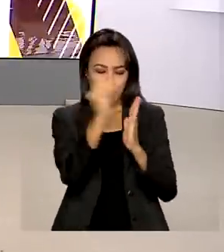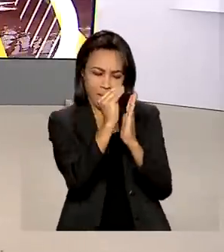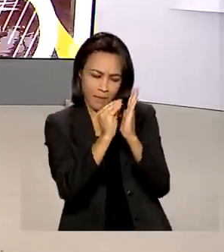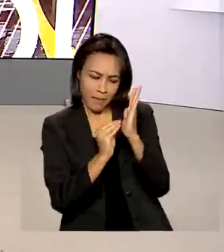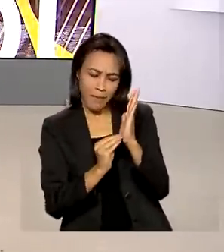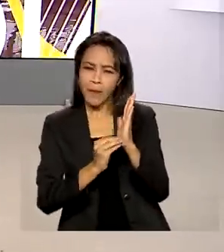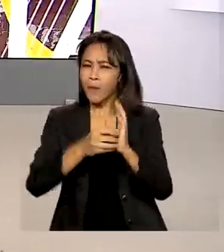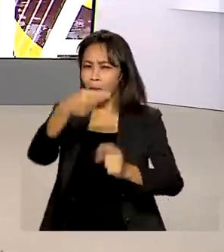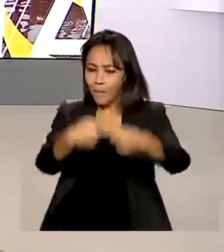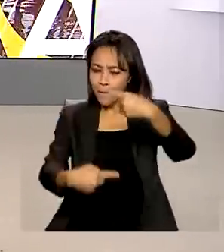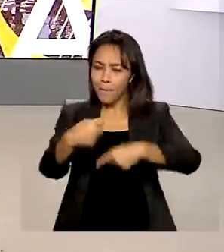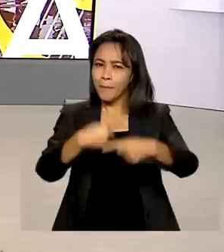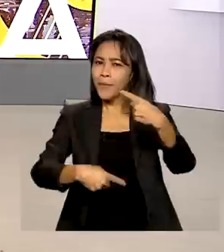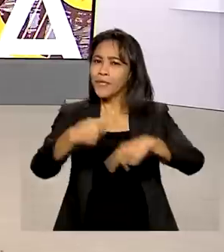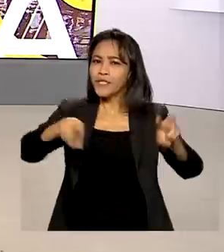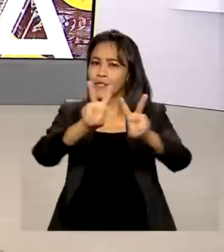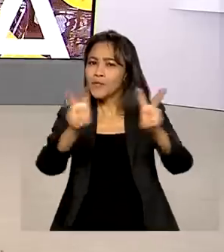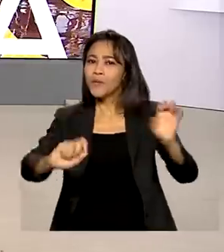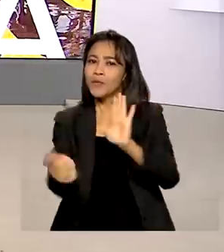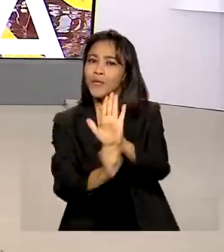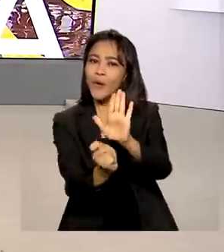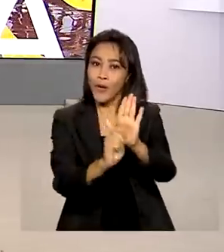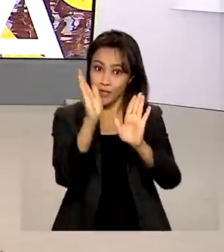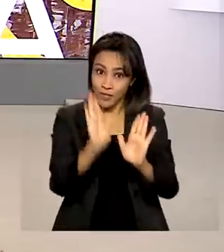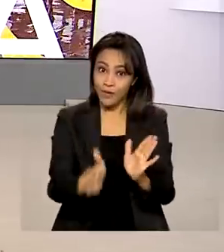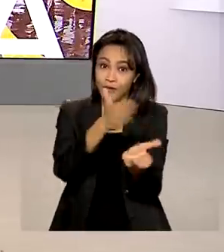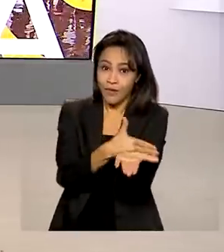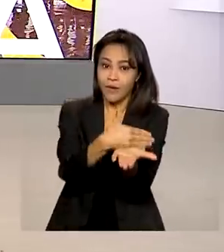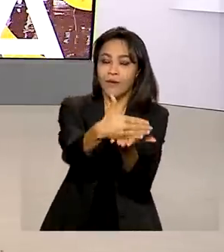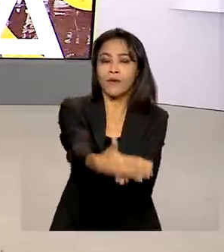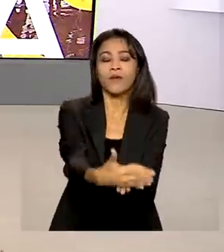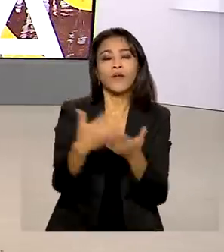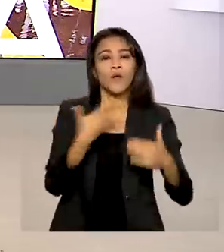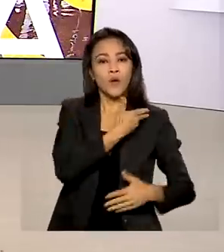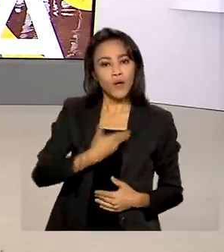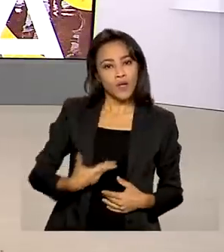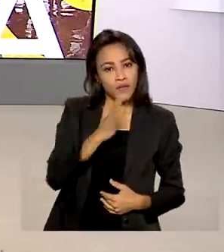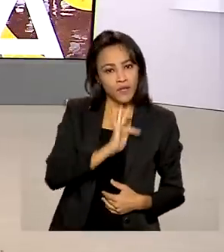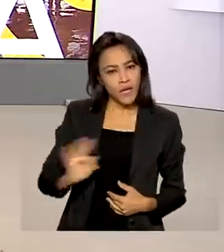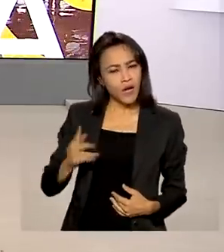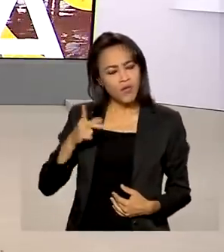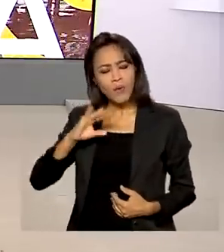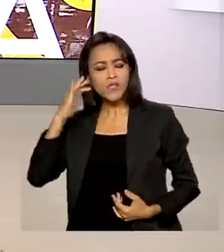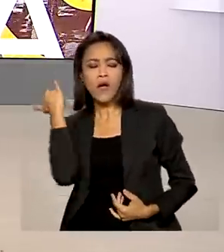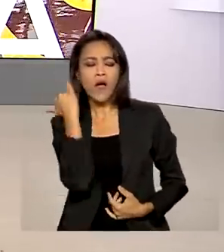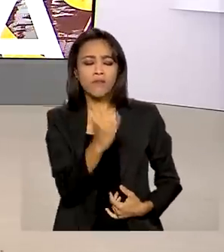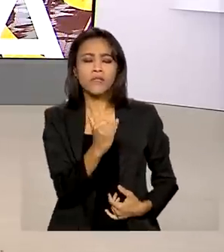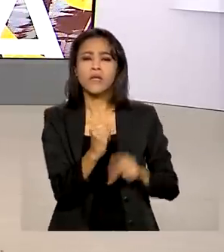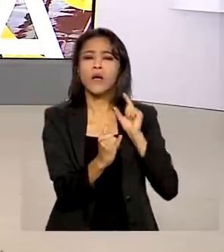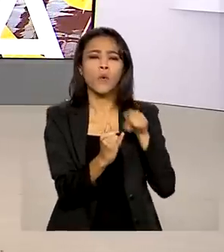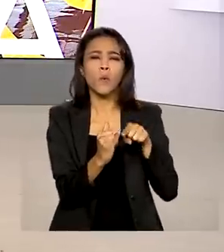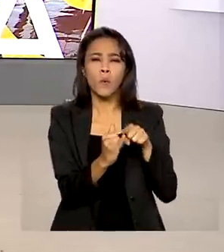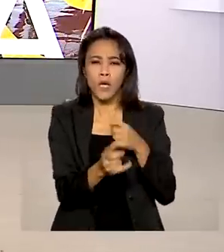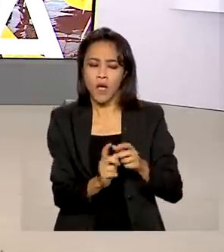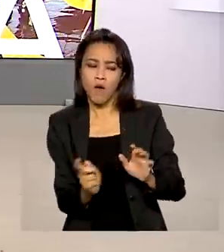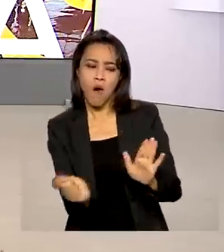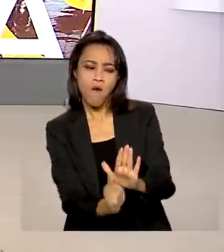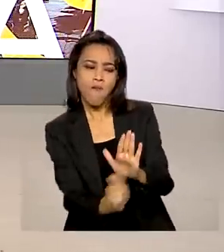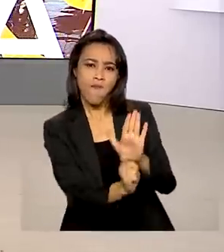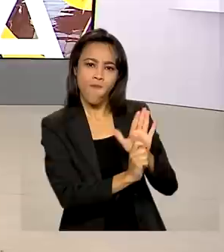drogas já está em vigor a iniciativa do governo federal não Visa apenas combater o tráfico de drogas